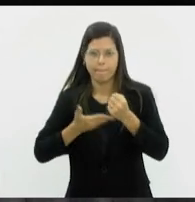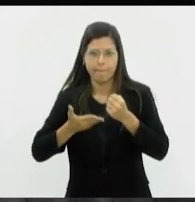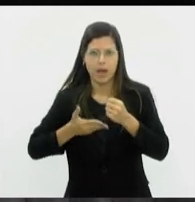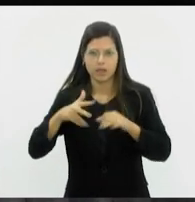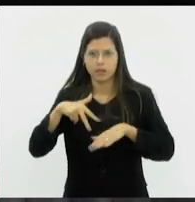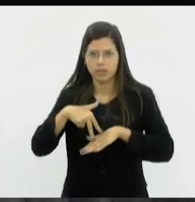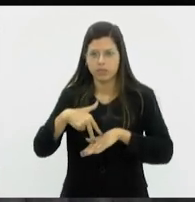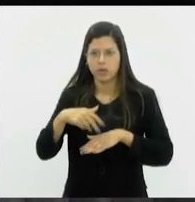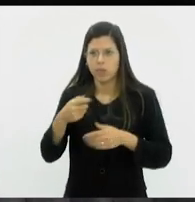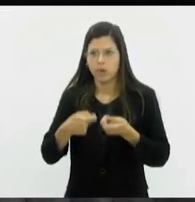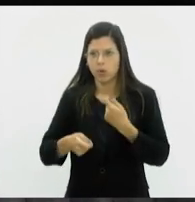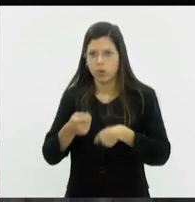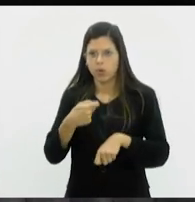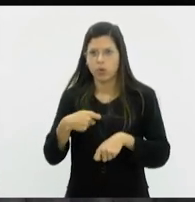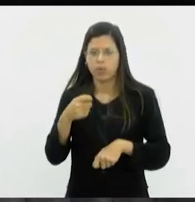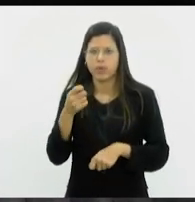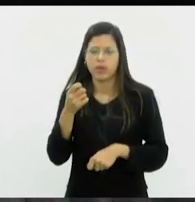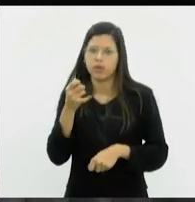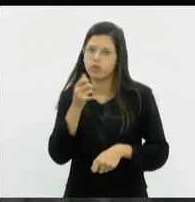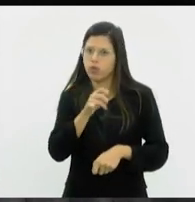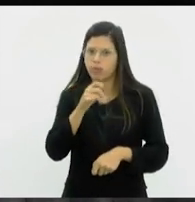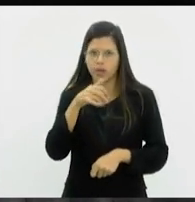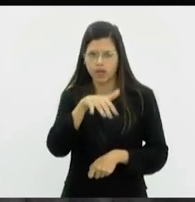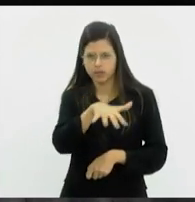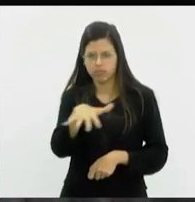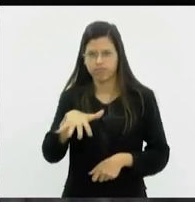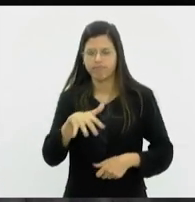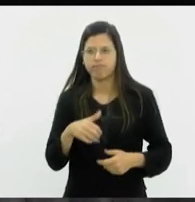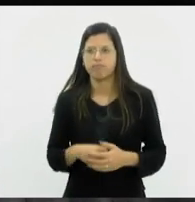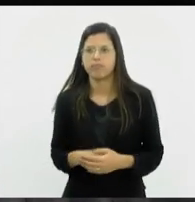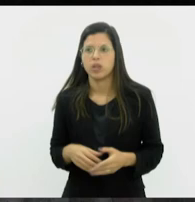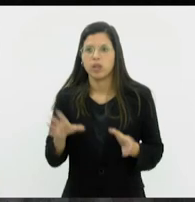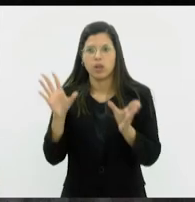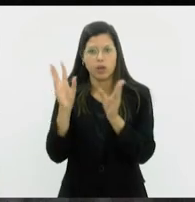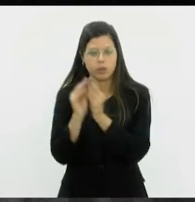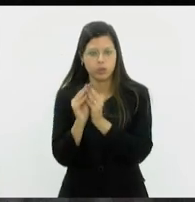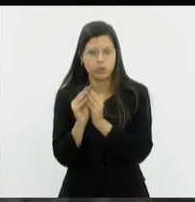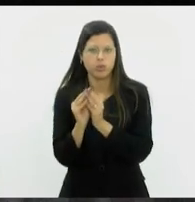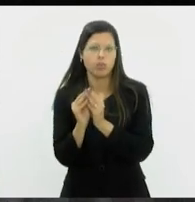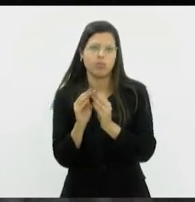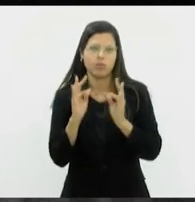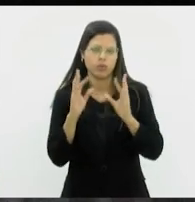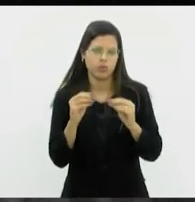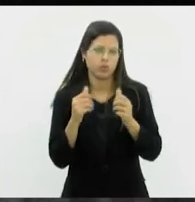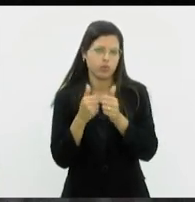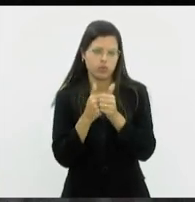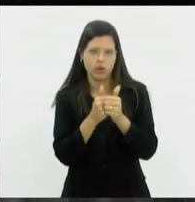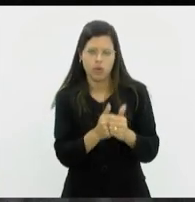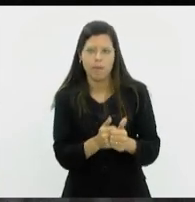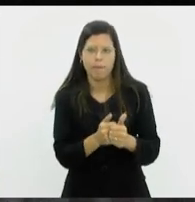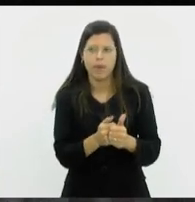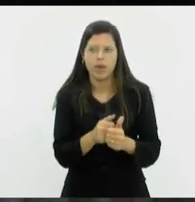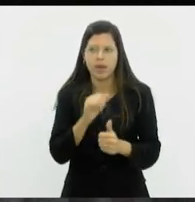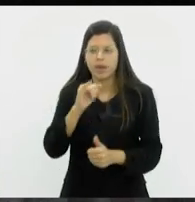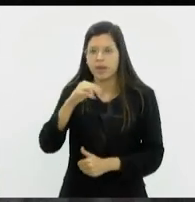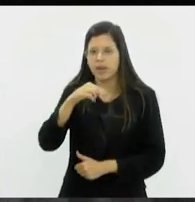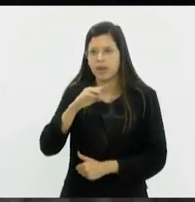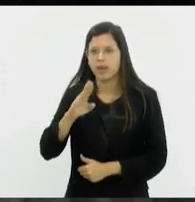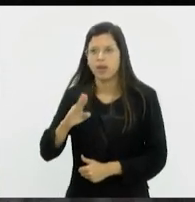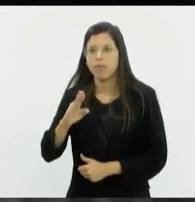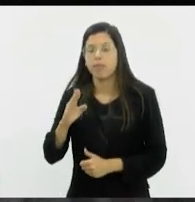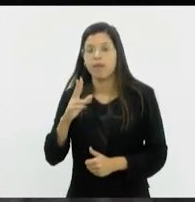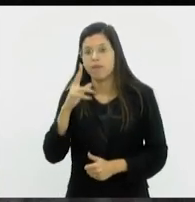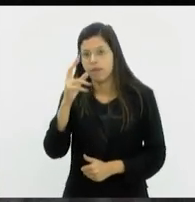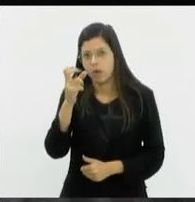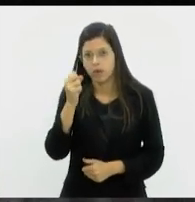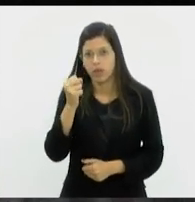economia fluminense. Em resumo, eu quero dizer para senhoras e senhores, todos que nos acompanham, que a ANB não só fortalece a